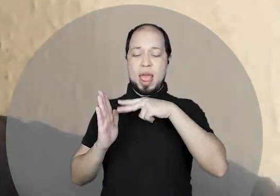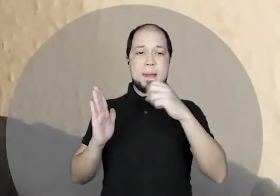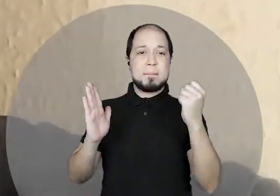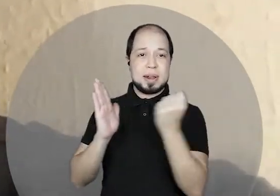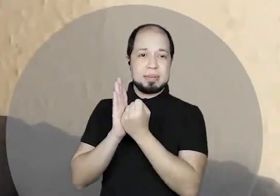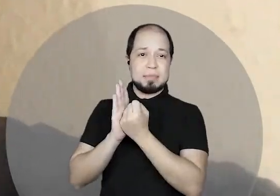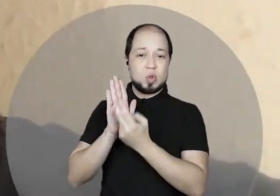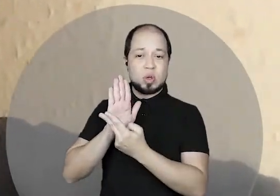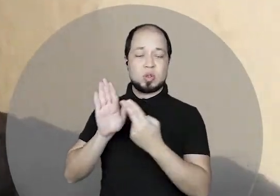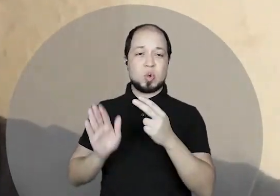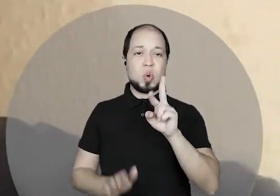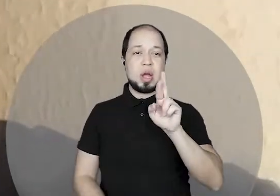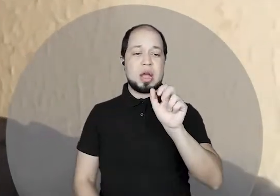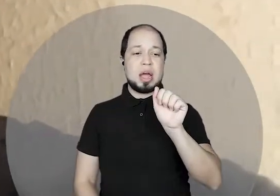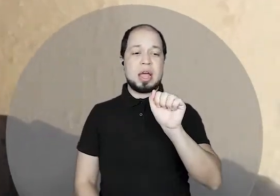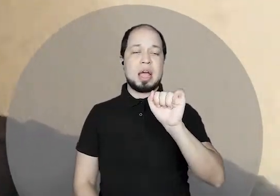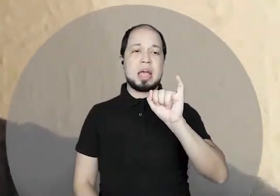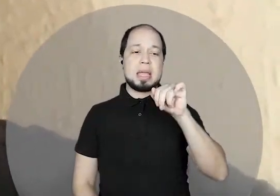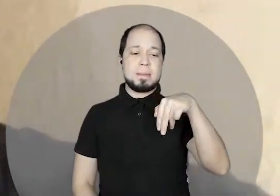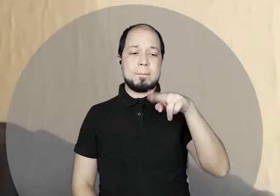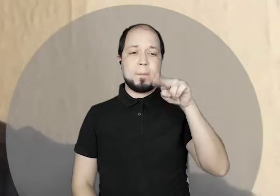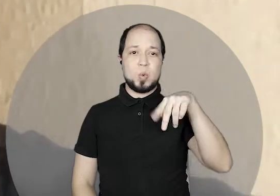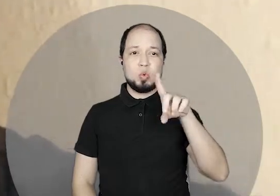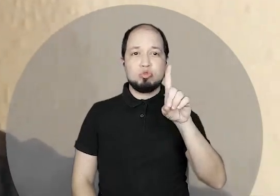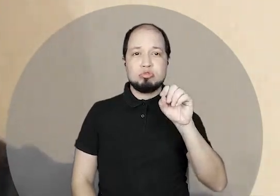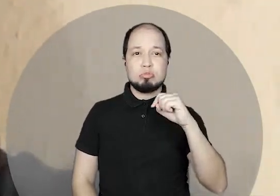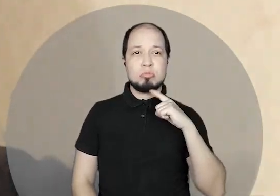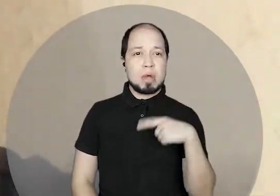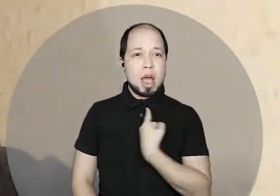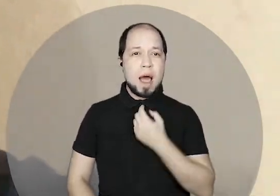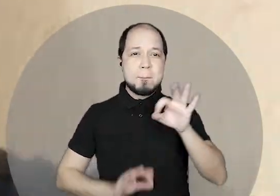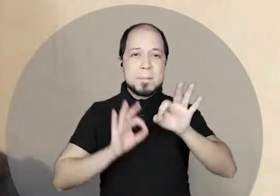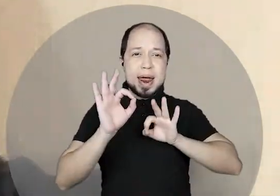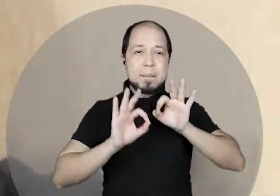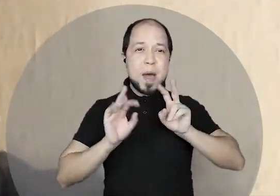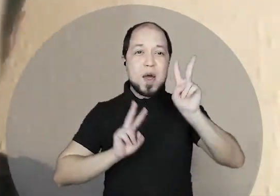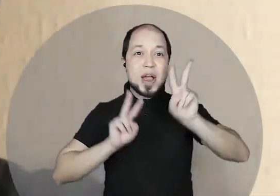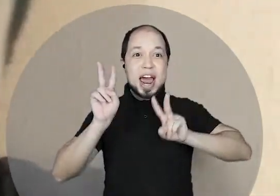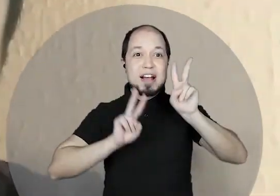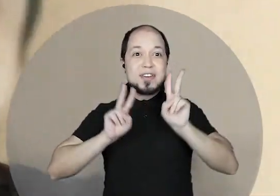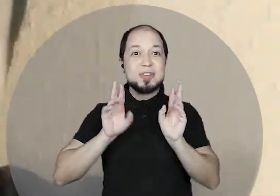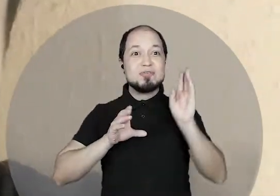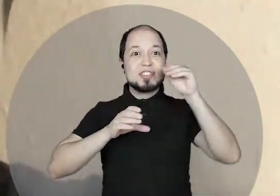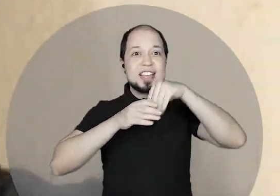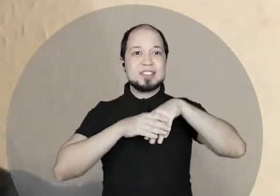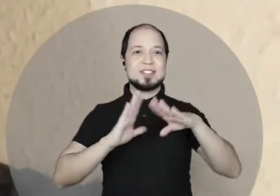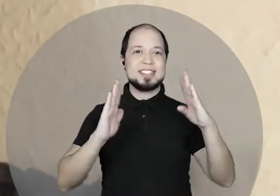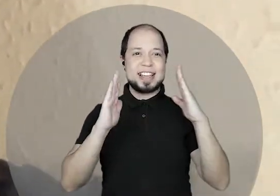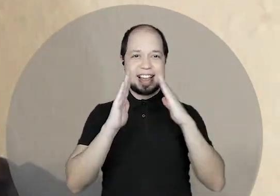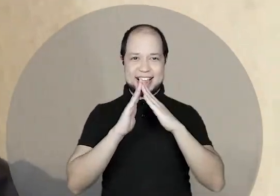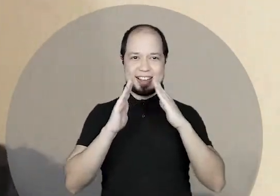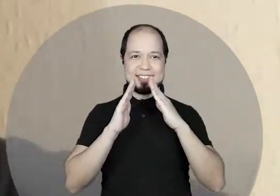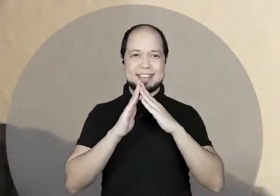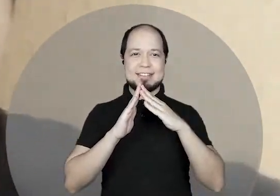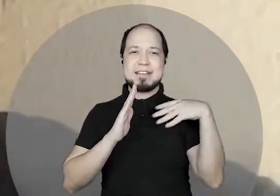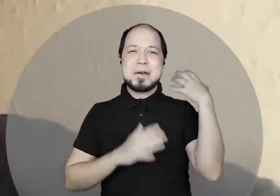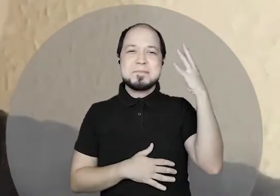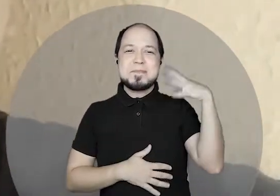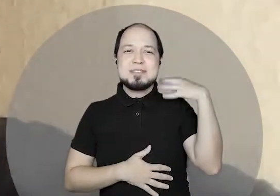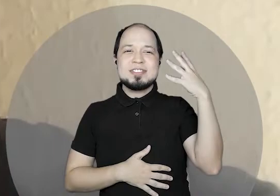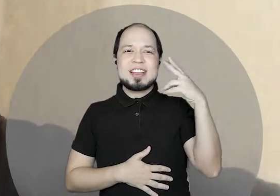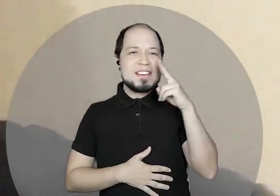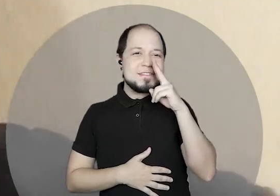de Raimundo Alves Feitosa, para a gente ir se preparando para o carnaval dentro de casa com esse